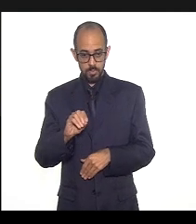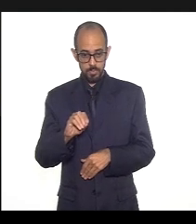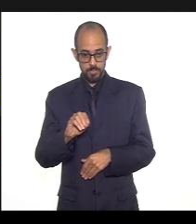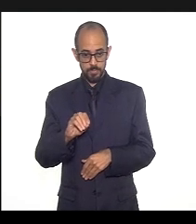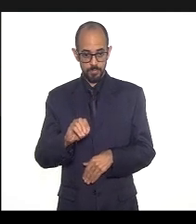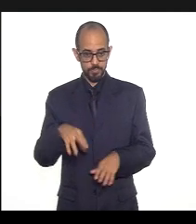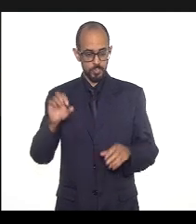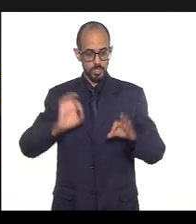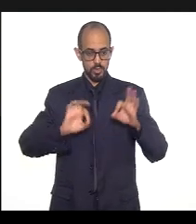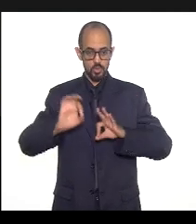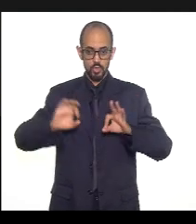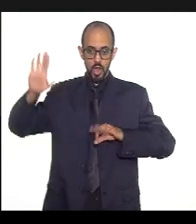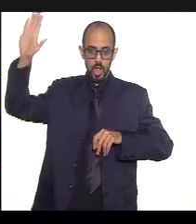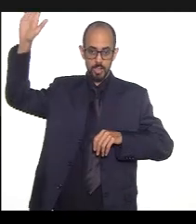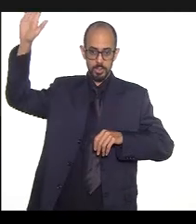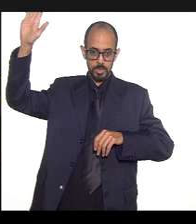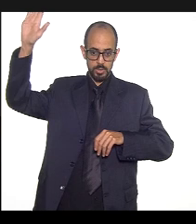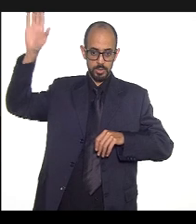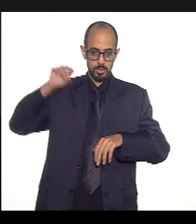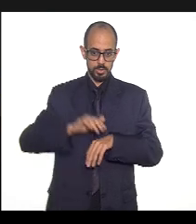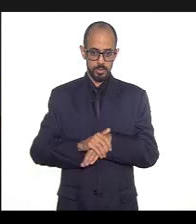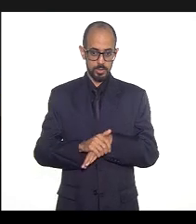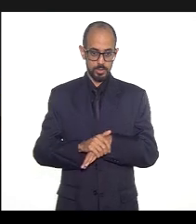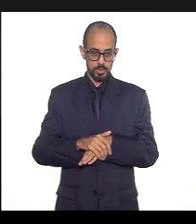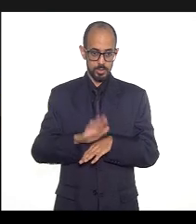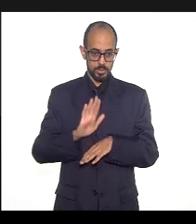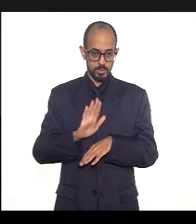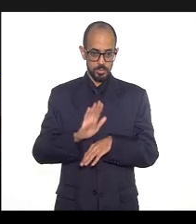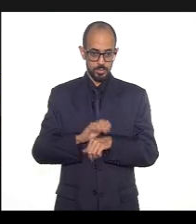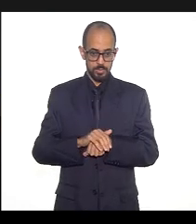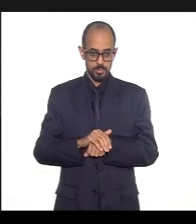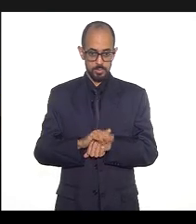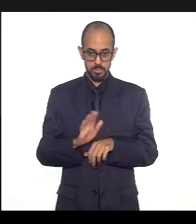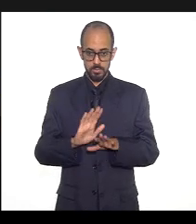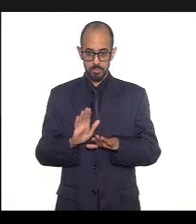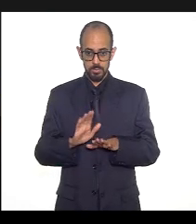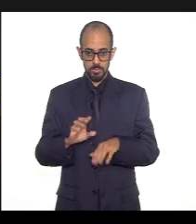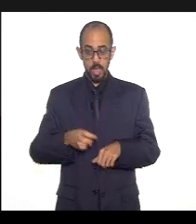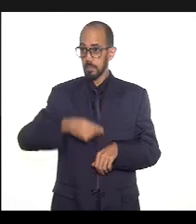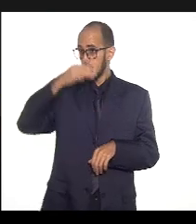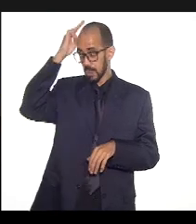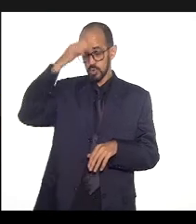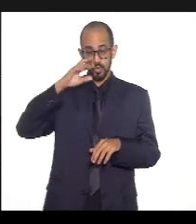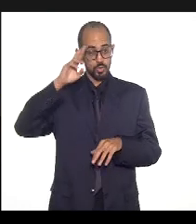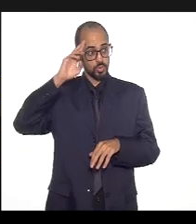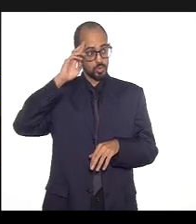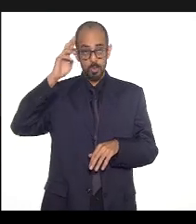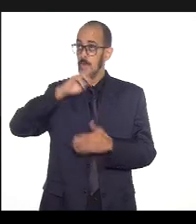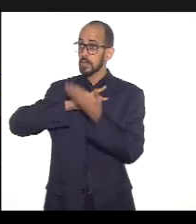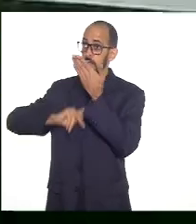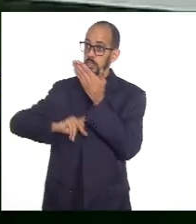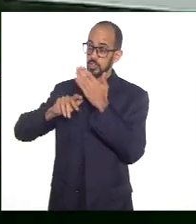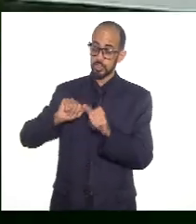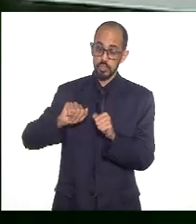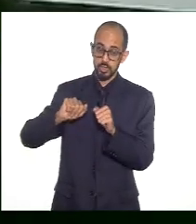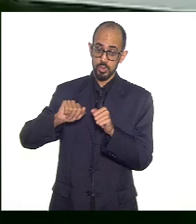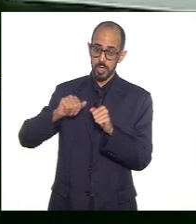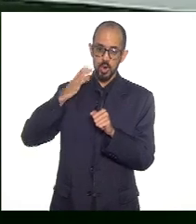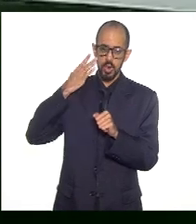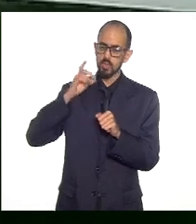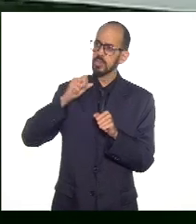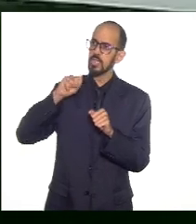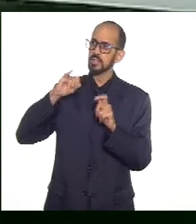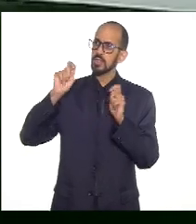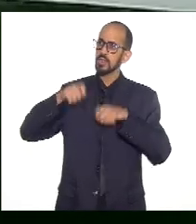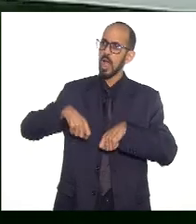de ordem, presidente. Pela ordem, presidente. É só para... Senhor presidente. Sim, Márcio. Eu não sei se é oportuno, mas o